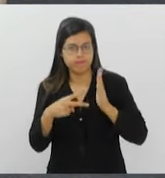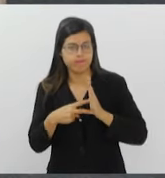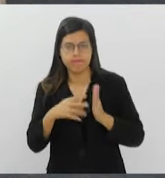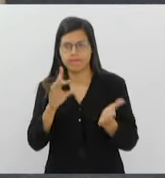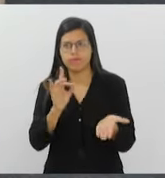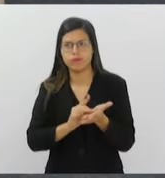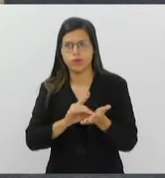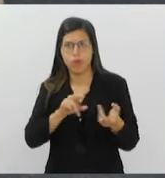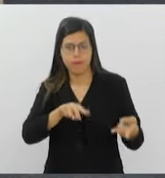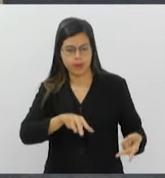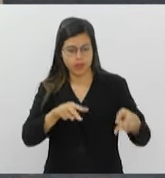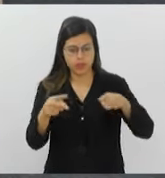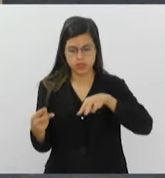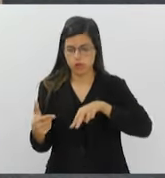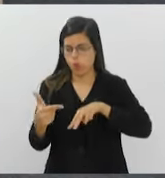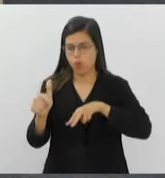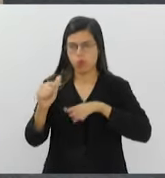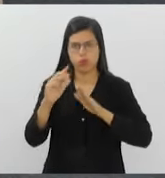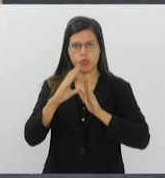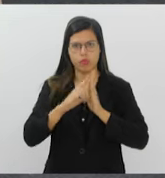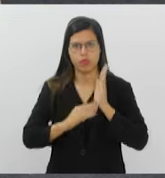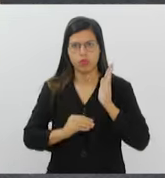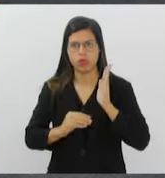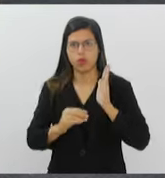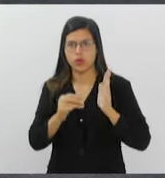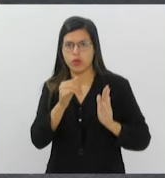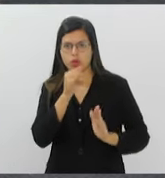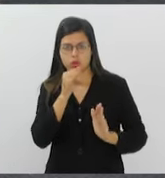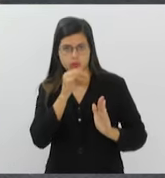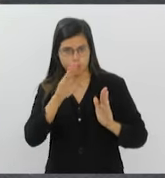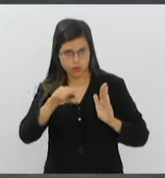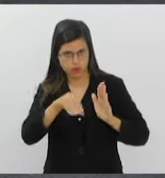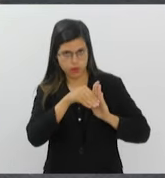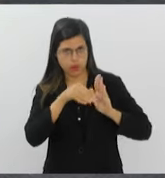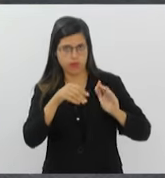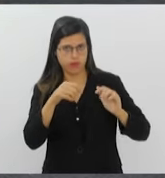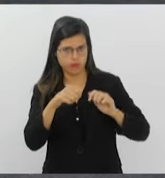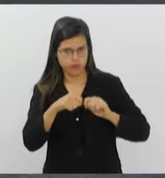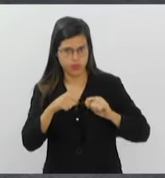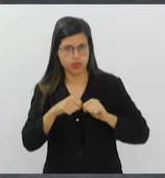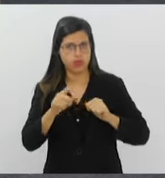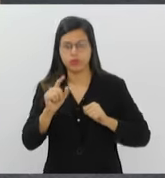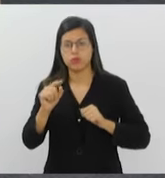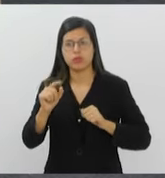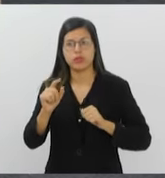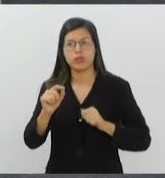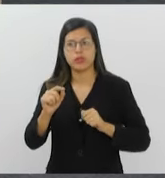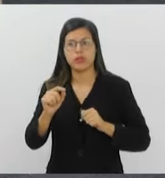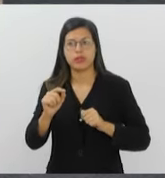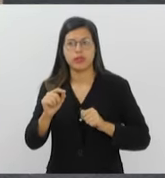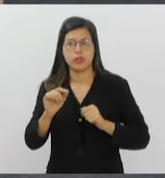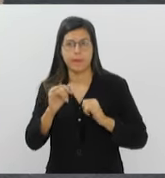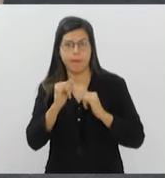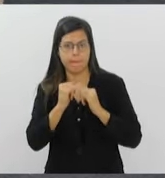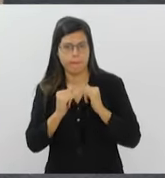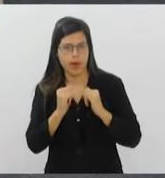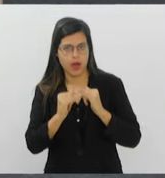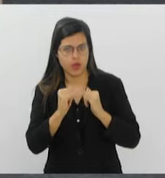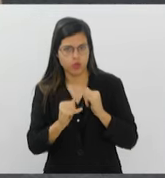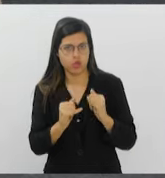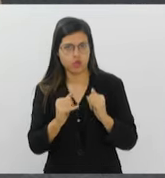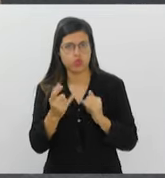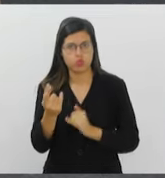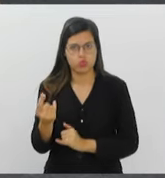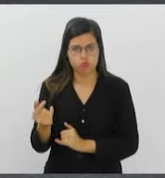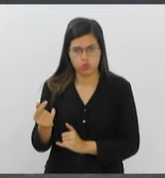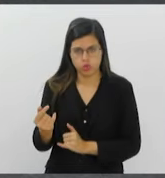uma transição para outro modelo. Colocamos, por exemplo, emendas para que uma parte do subsídio